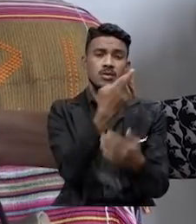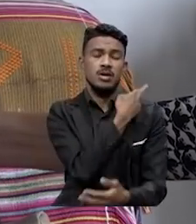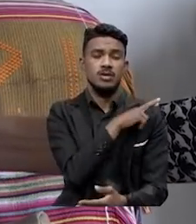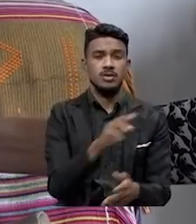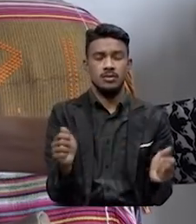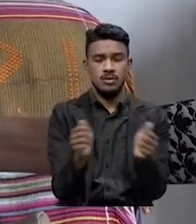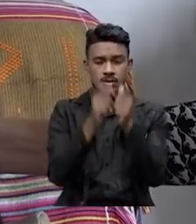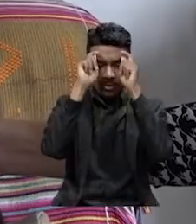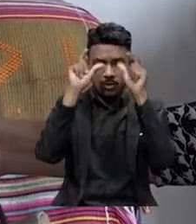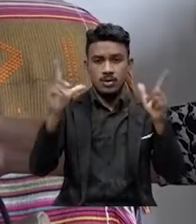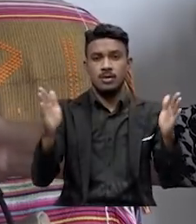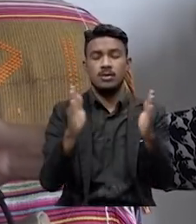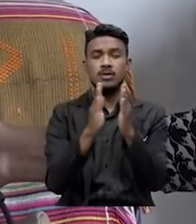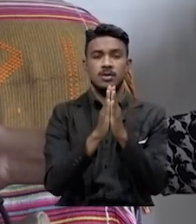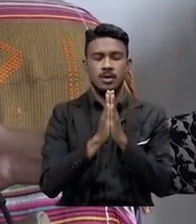orasaun maka